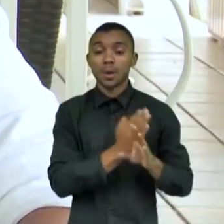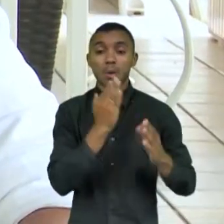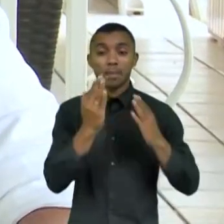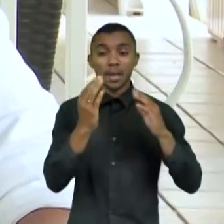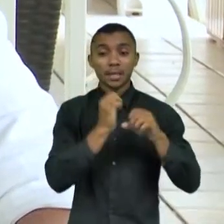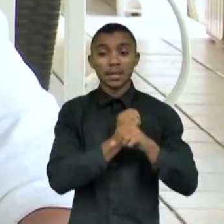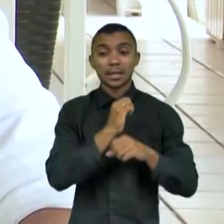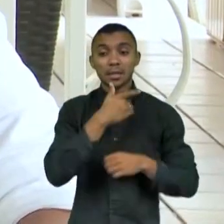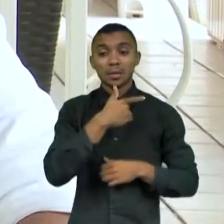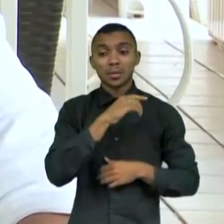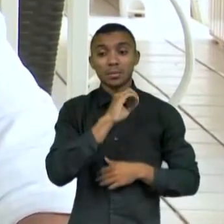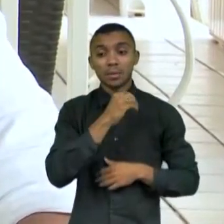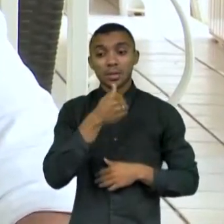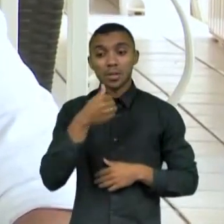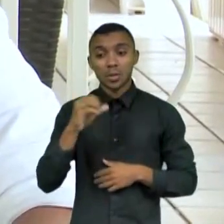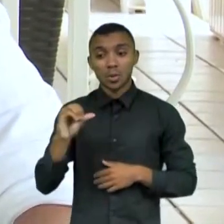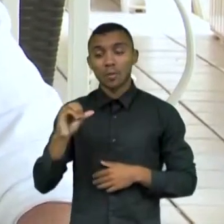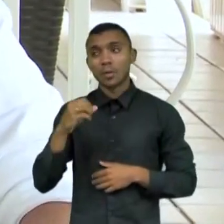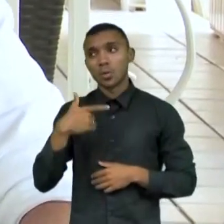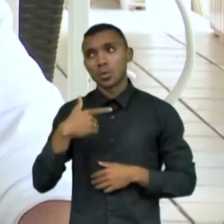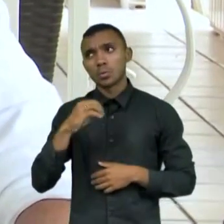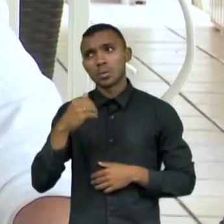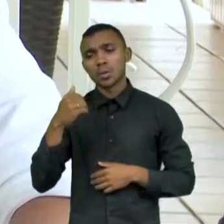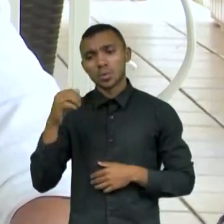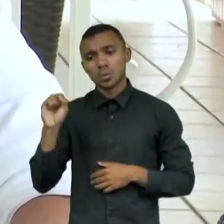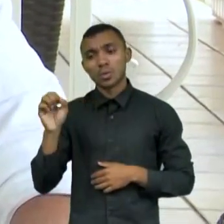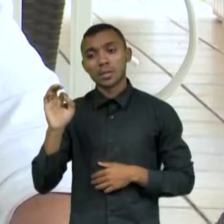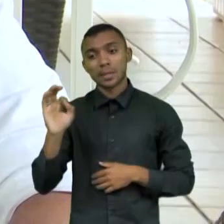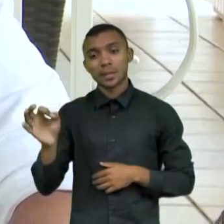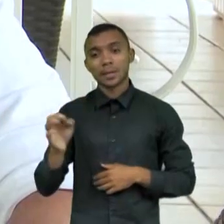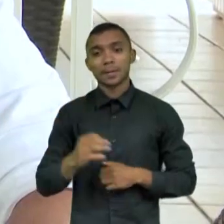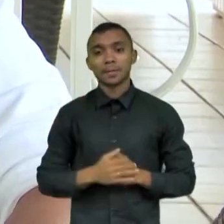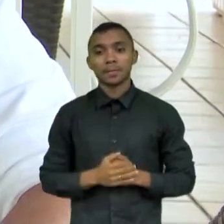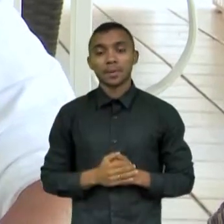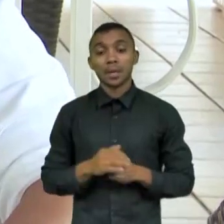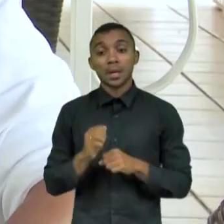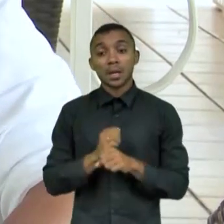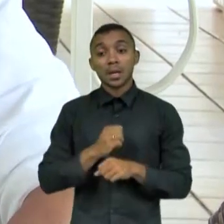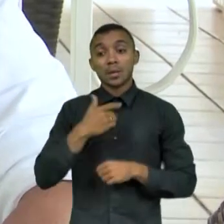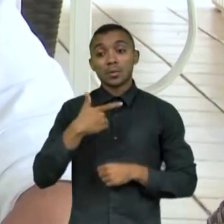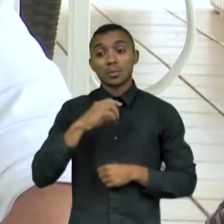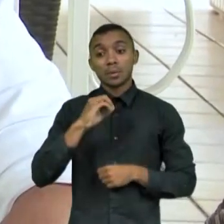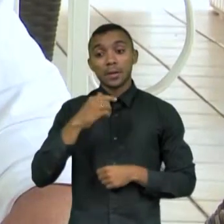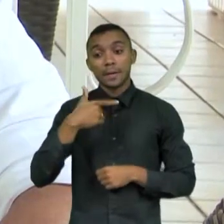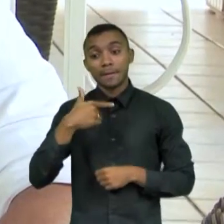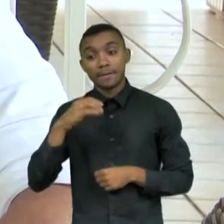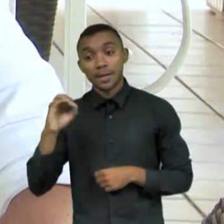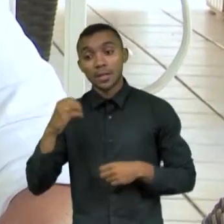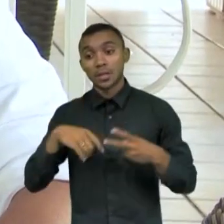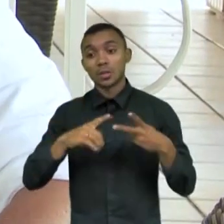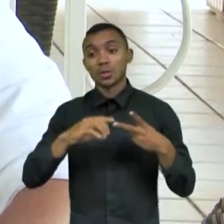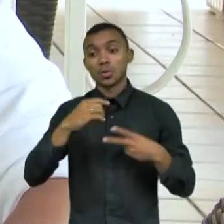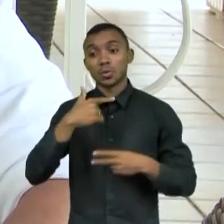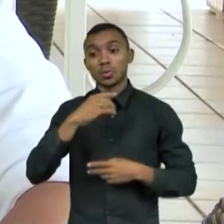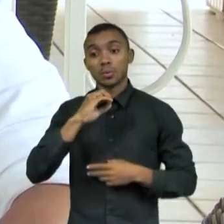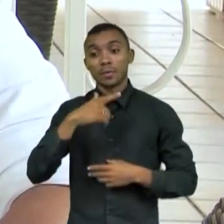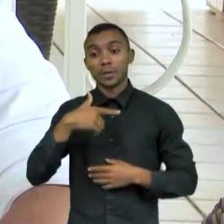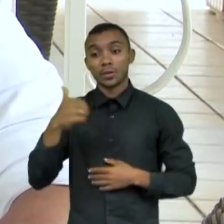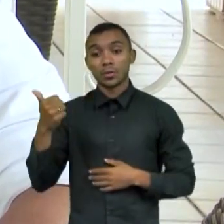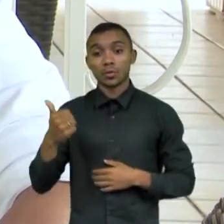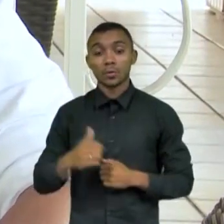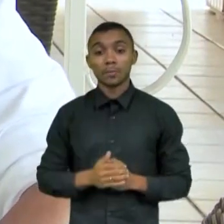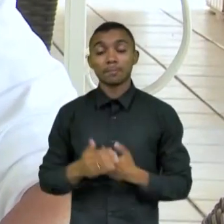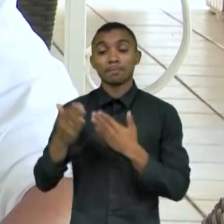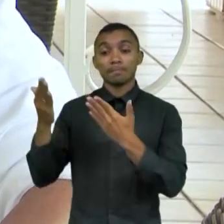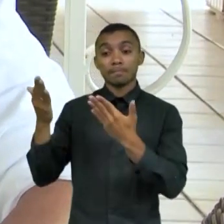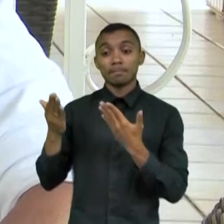2019 e 2018, antes pandemia. Não podemos contar nem com 2020, 2021, que ainda estávamos aí no meio da pandemia. Então, isso mostra que a